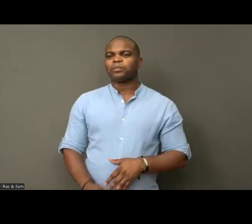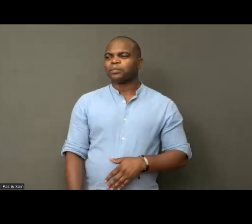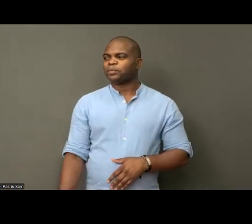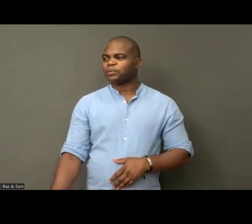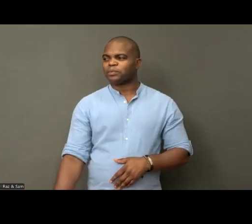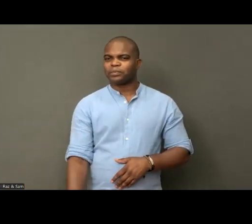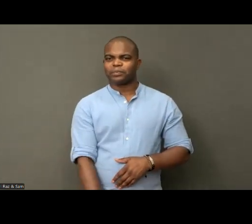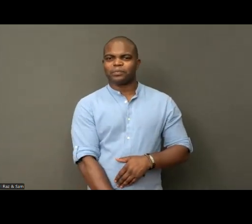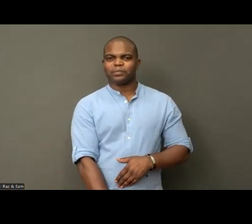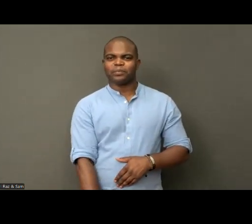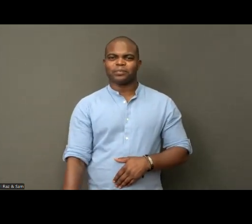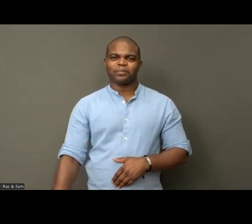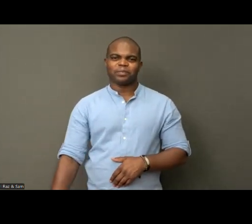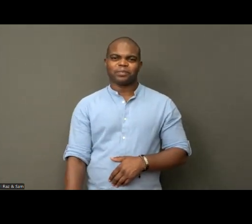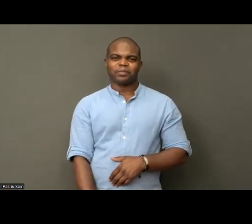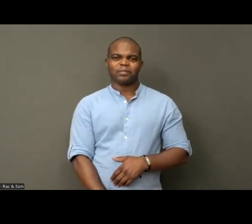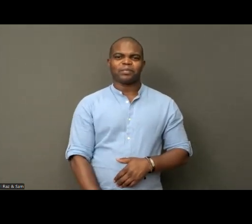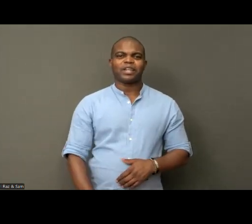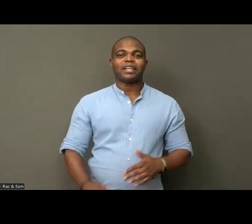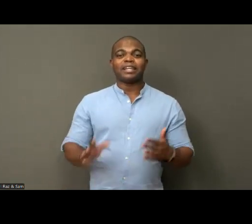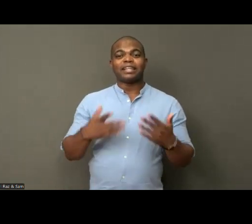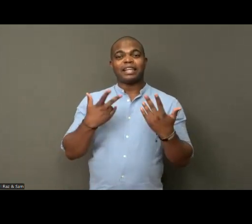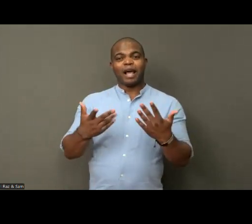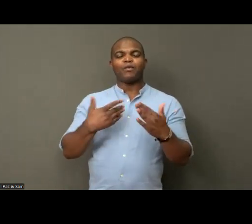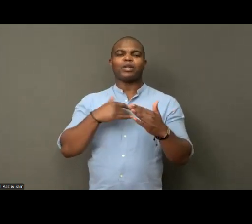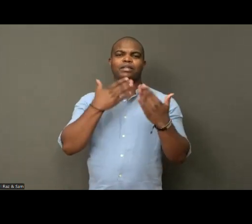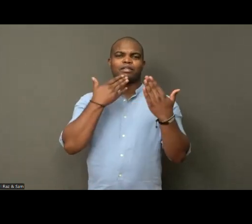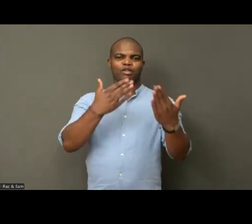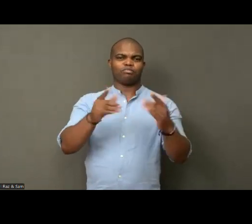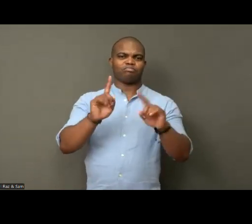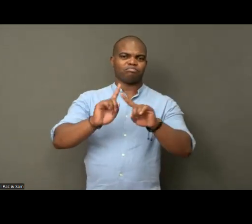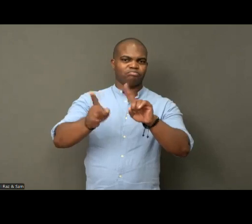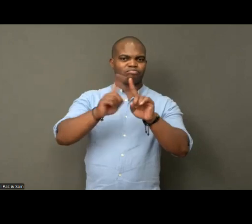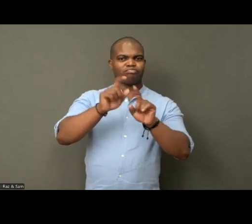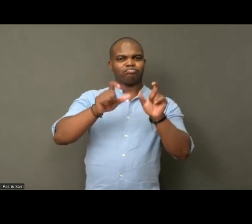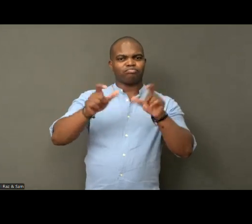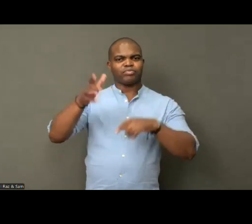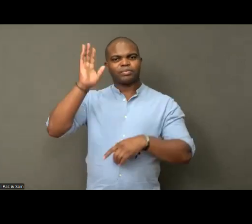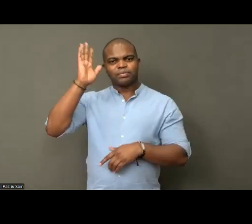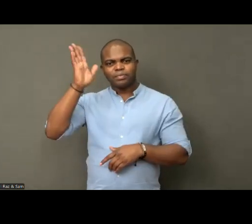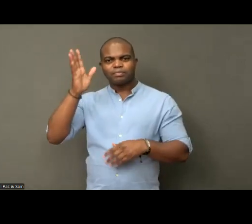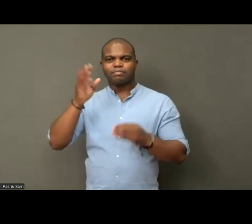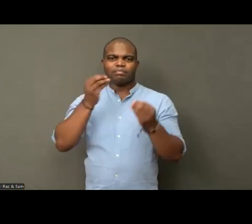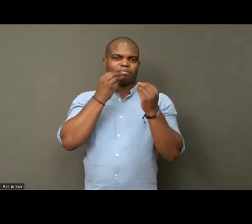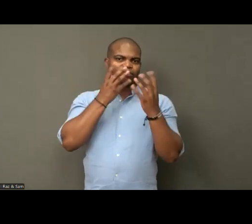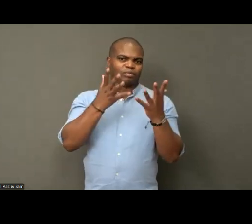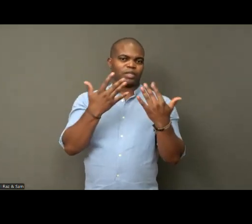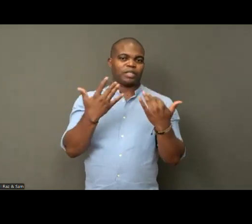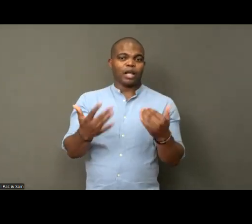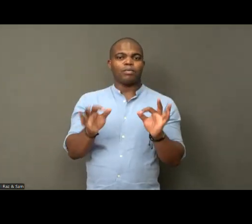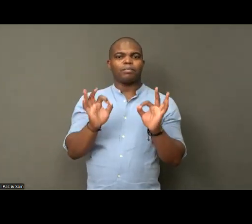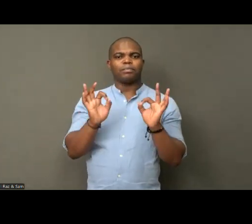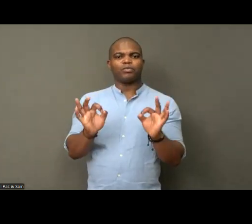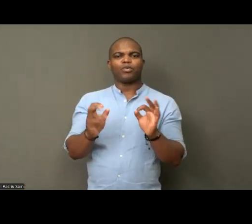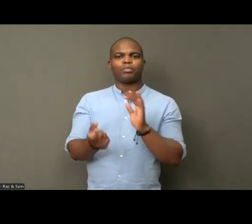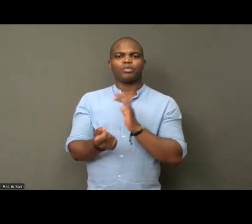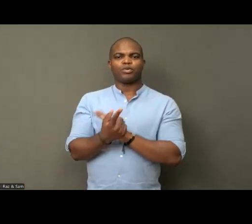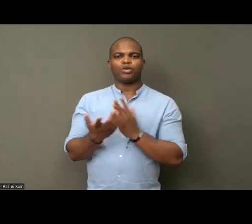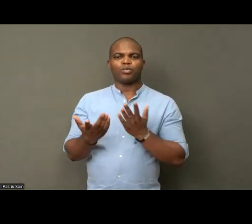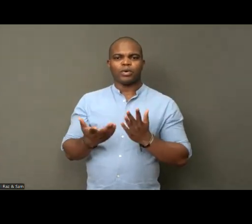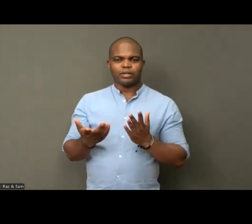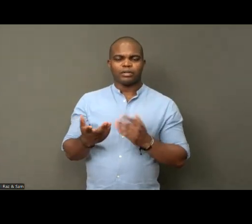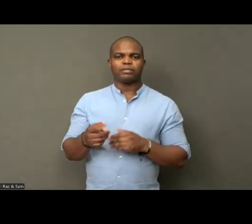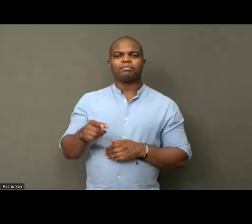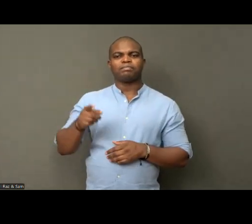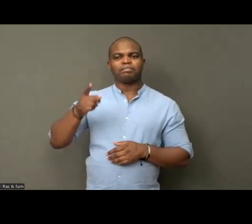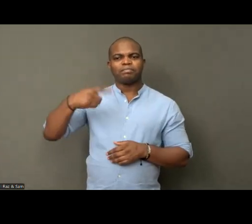esse vídeo e também pelas excelentes apresentações dos nossos palestrantes. E depois de ter a oportunidade de escutar a cada um deles, nós